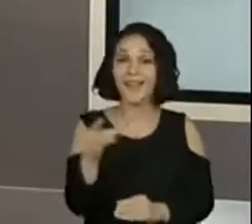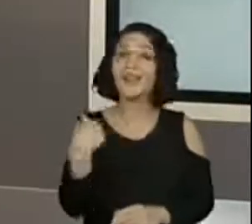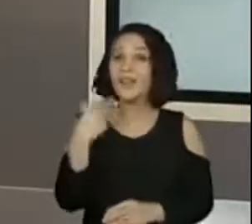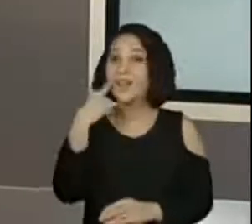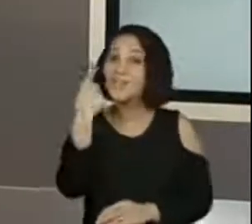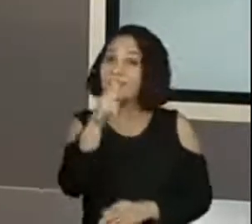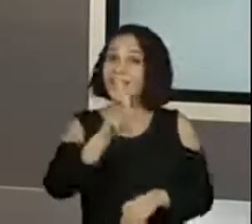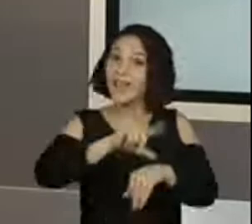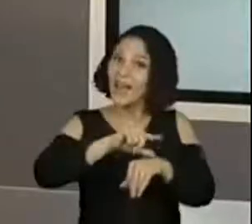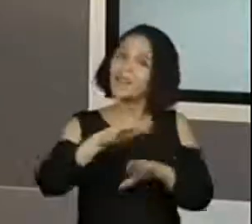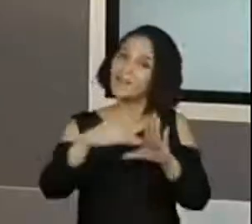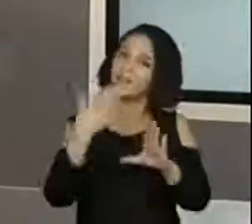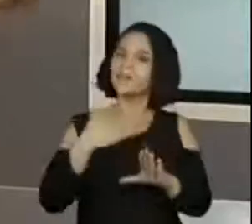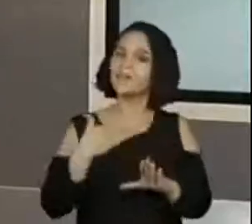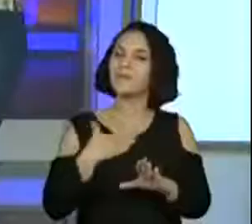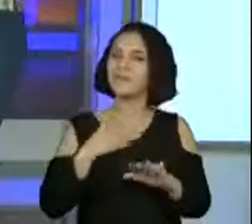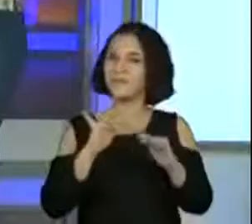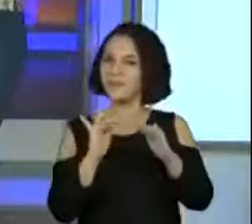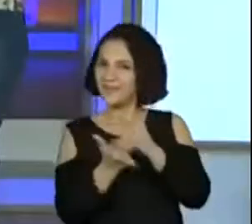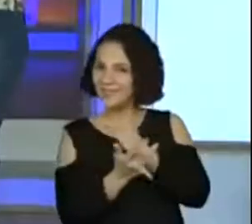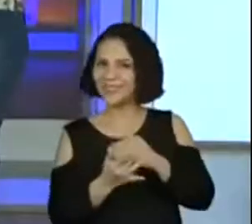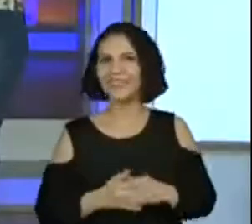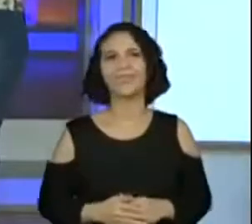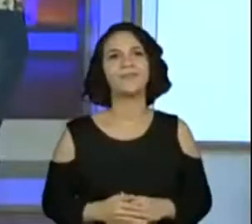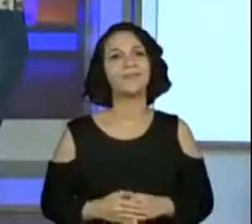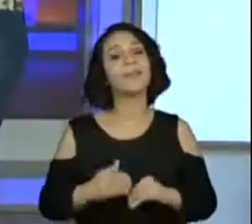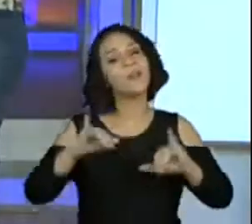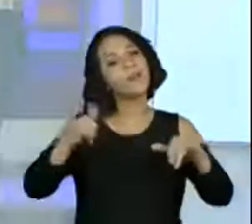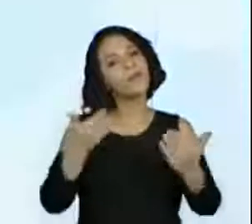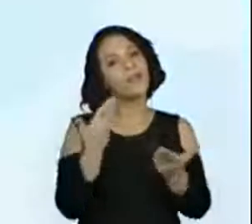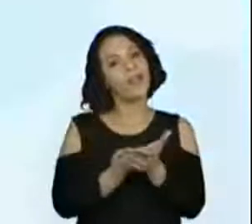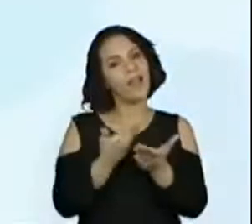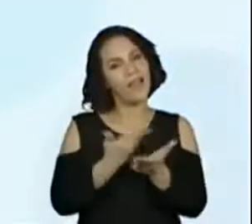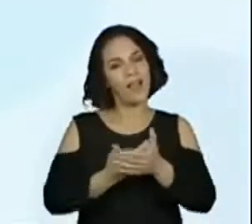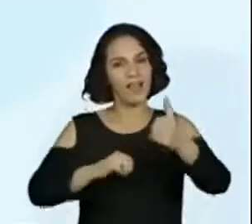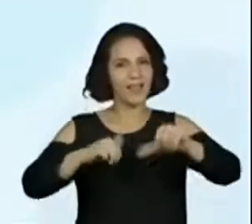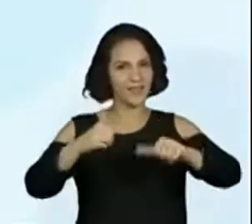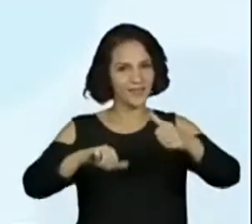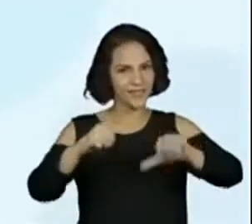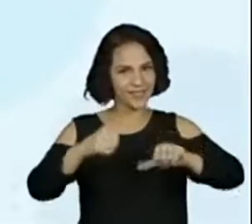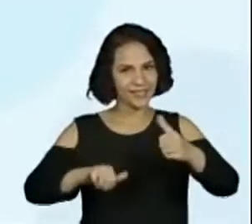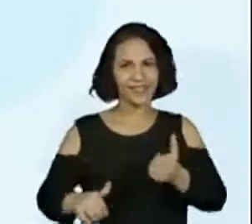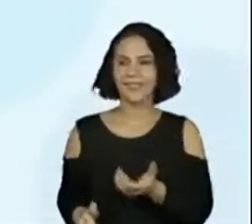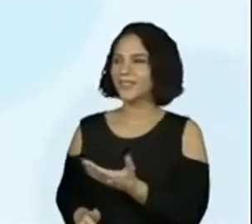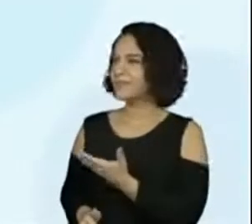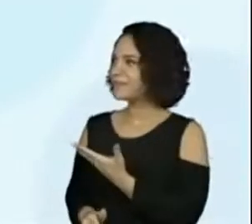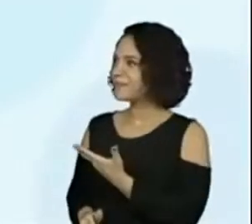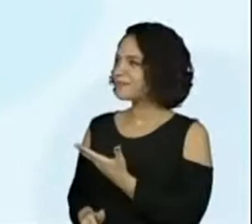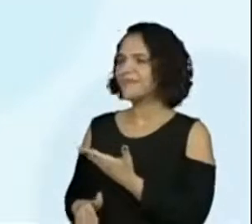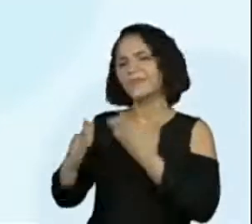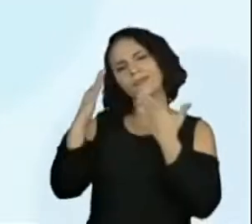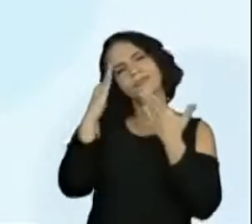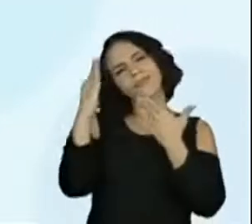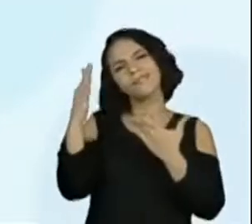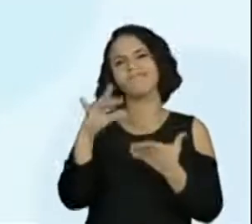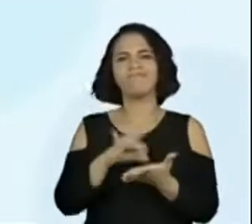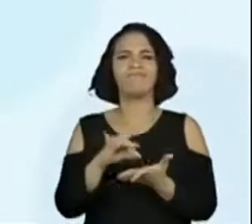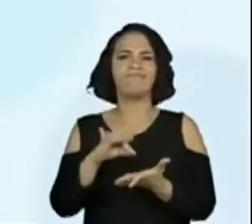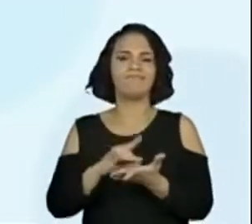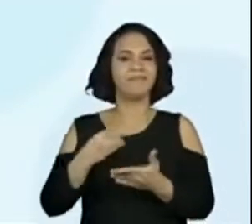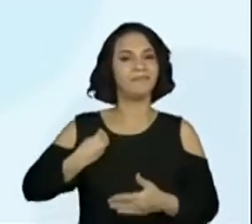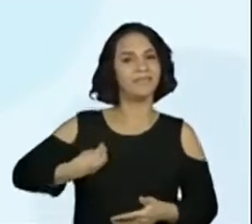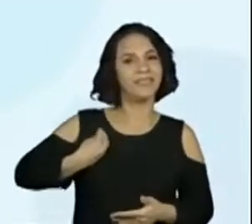ver os reloginhos aí na rede social. Avaliem a nossa aula. Muito obrigada de verdade pela